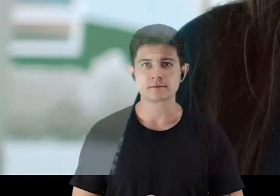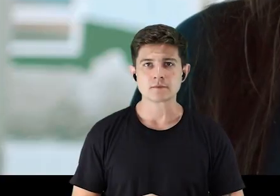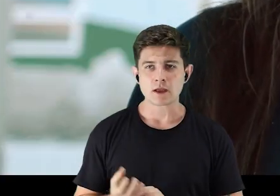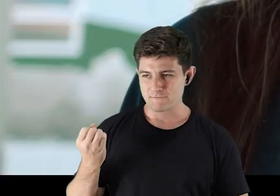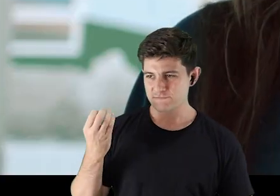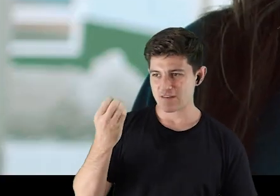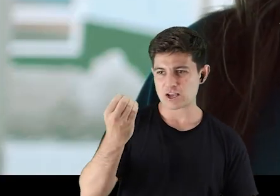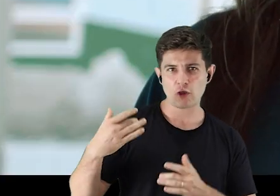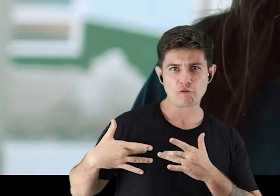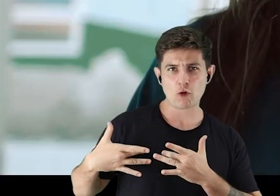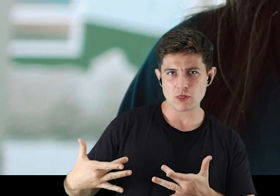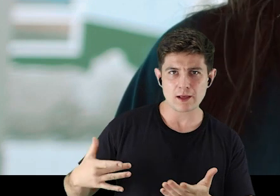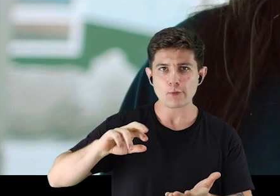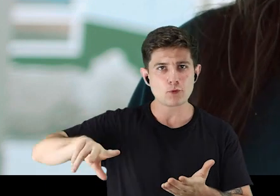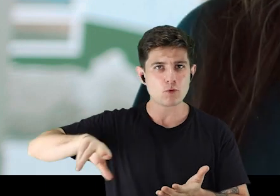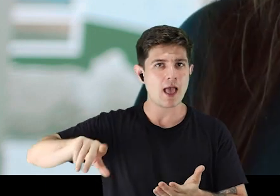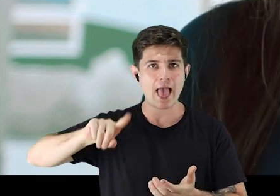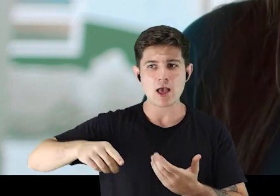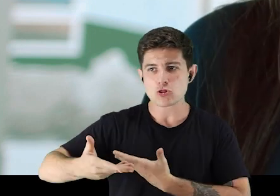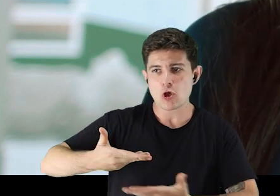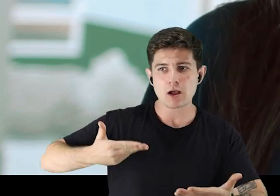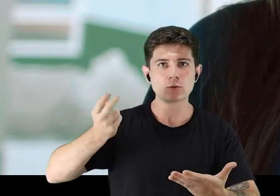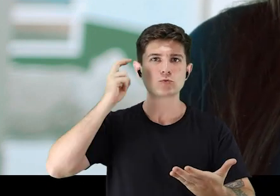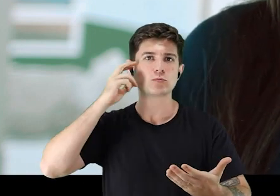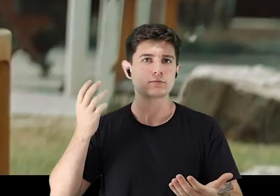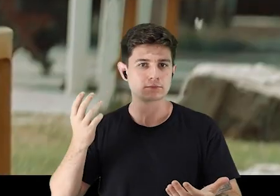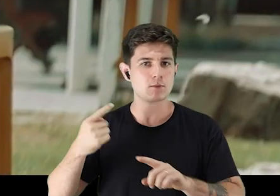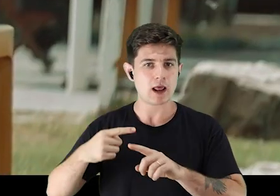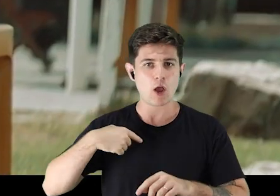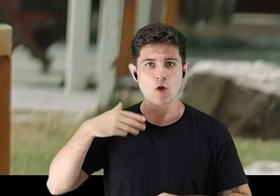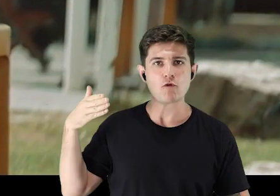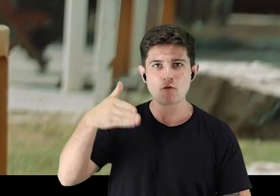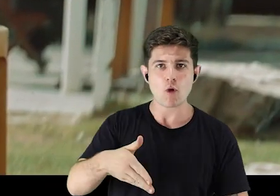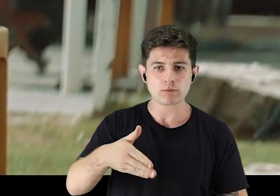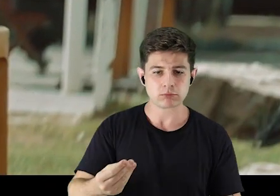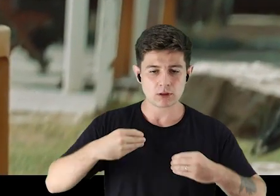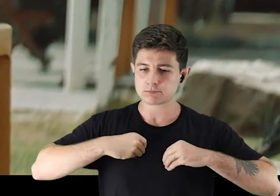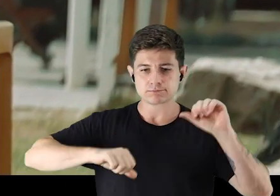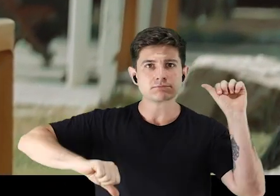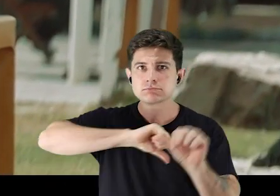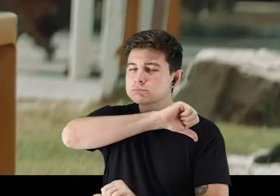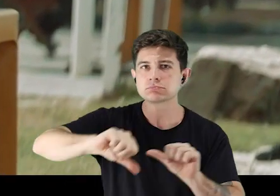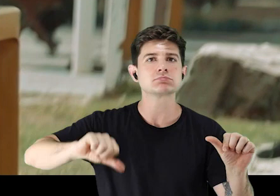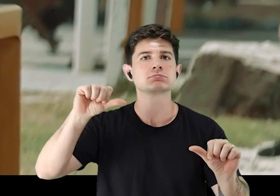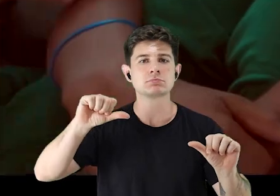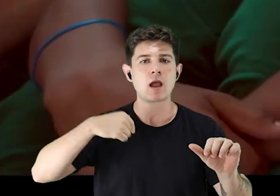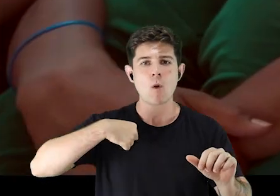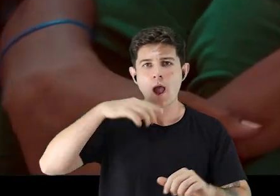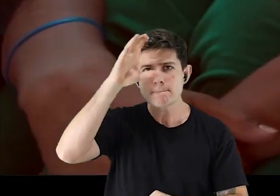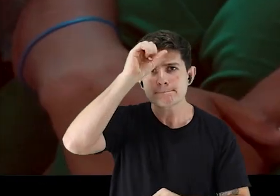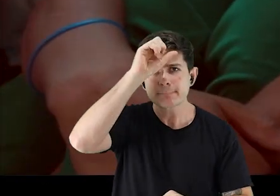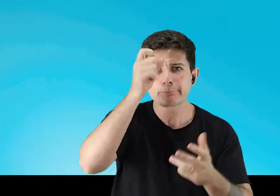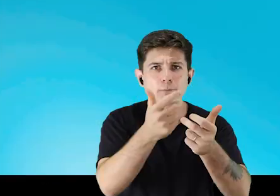Não é uma viagem voluntária, é um intercâmbio cultural. Você sai transformado, você aprende